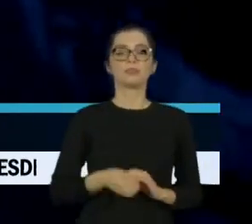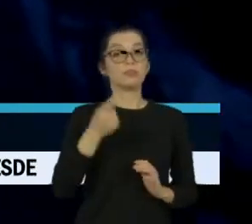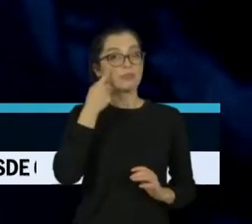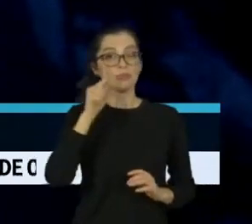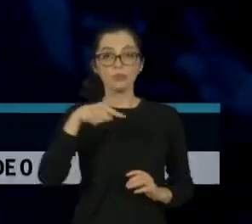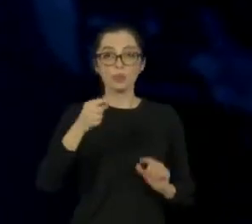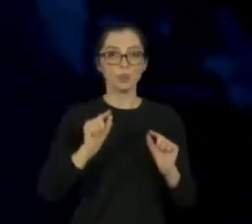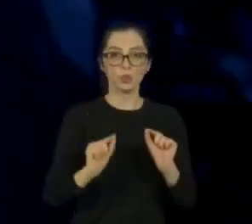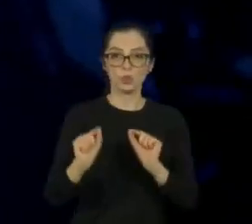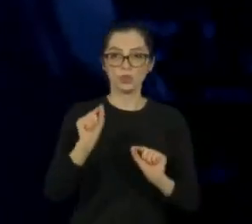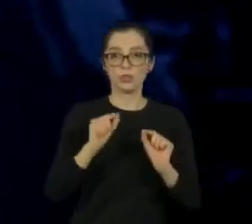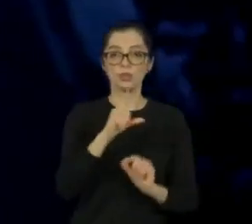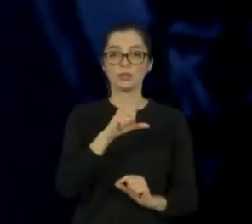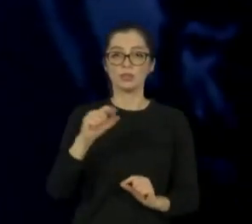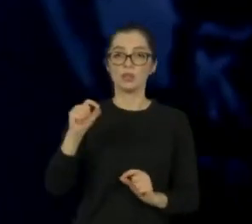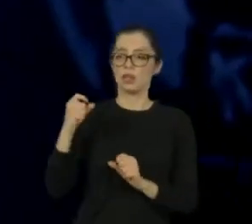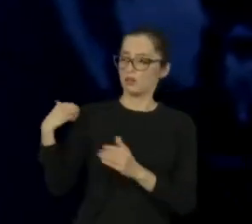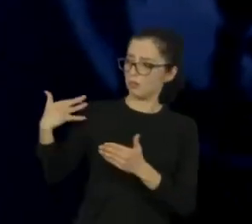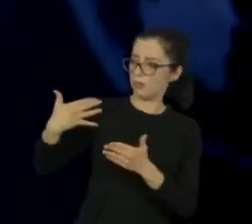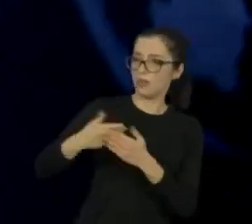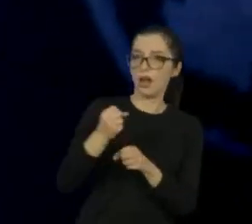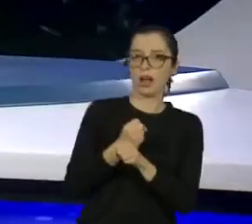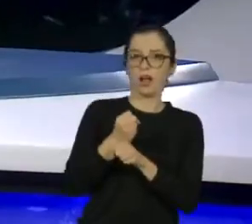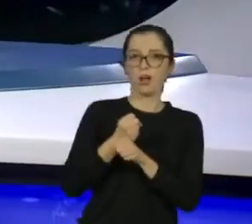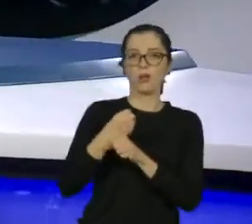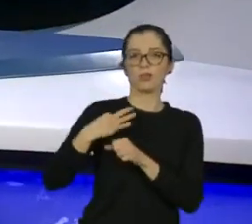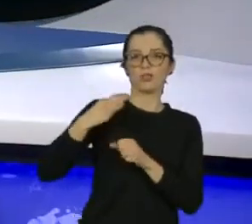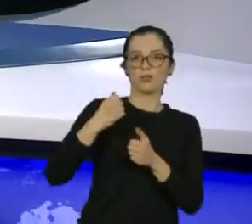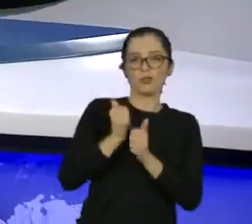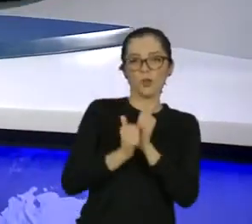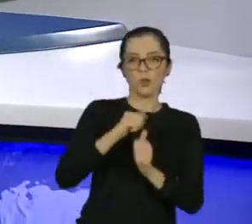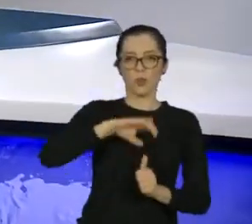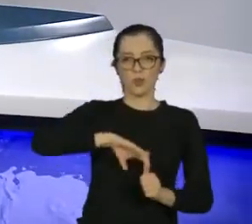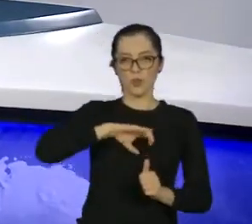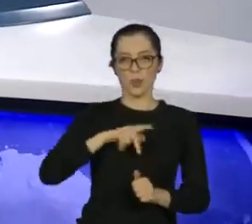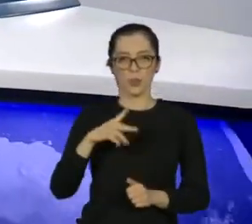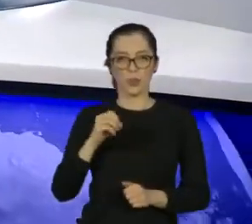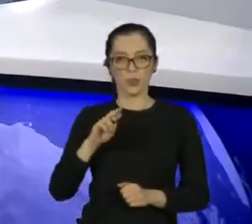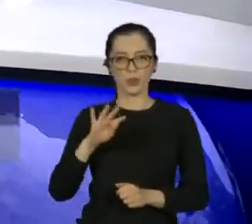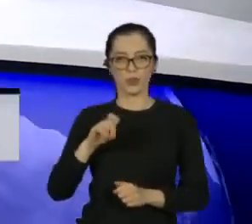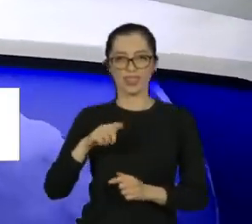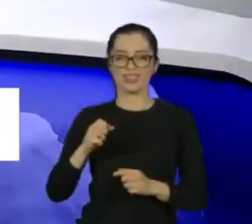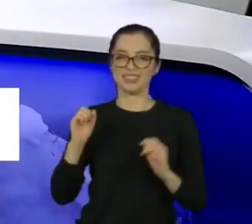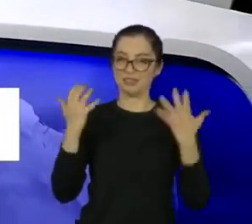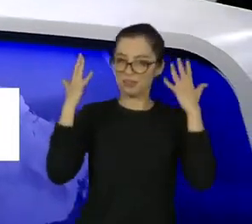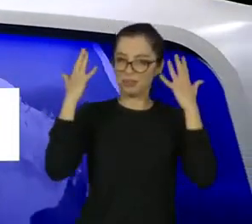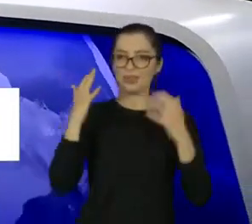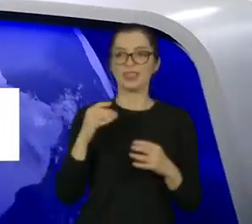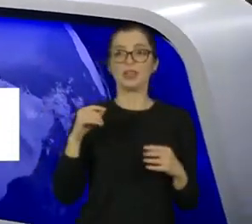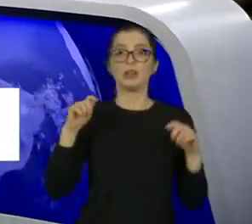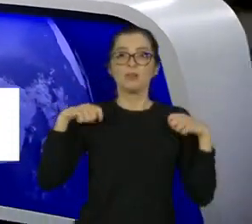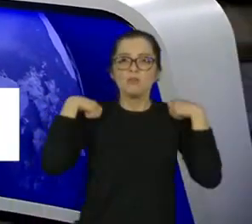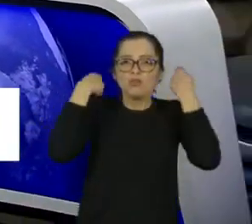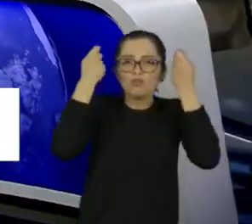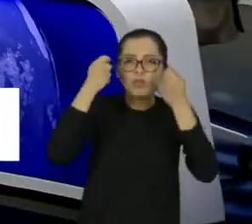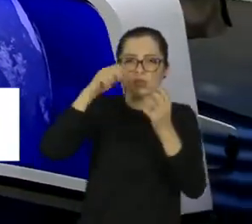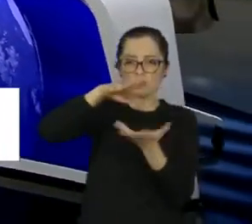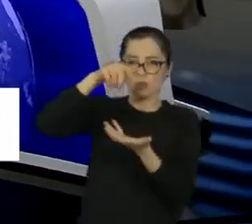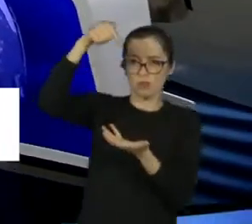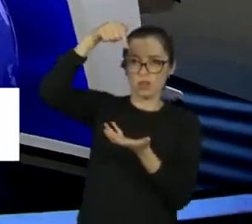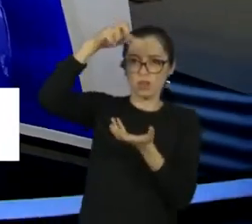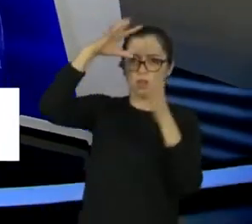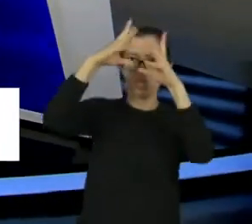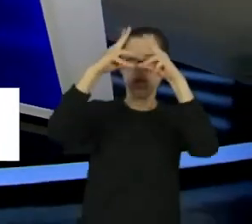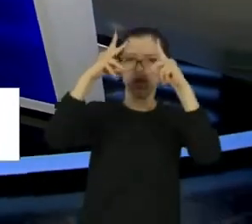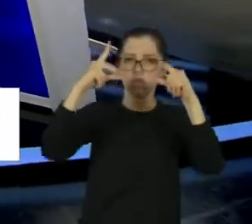o centenário da Portuguesa de Desportos. E ainda, o degelo na Groenlândia entra em estágio irreversível e